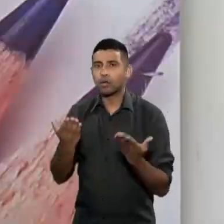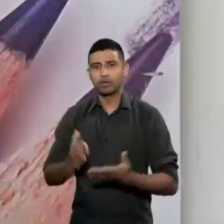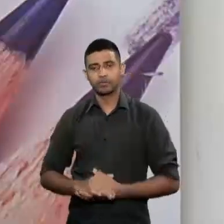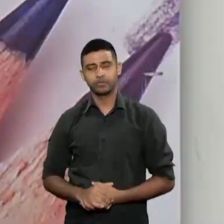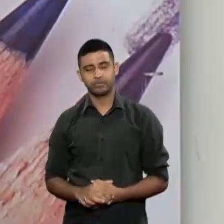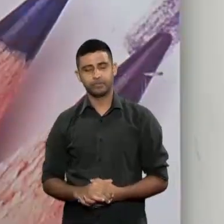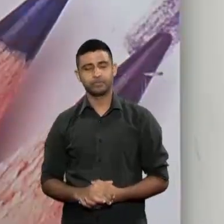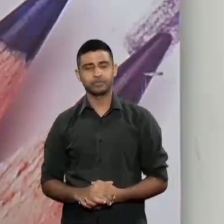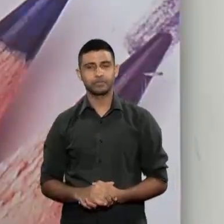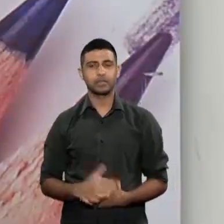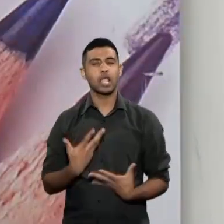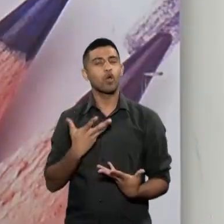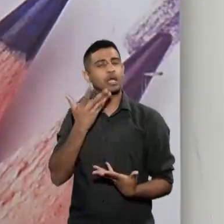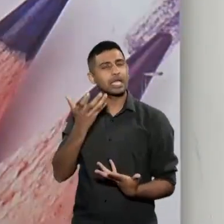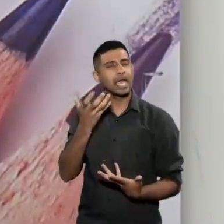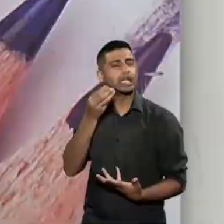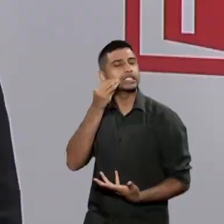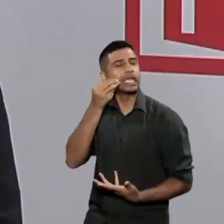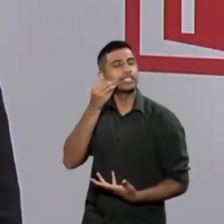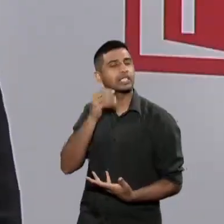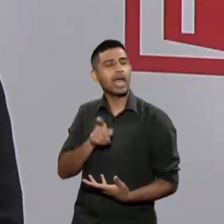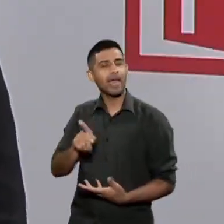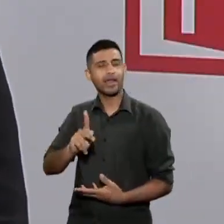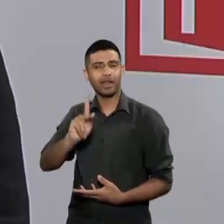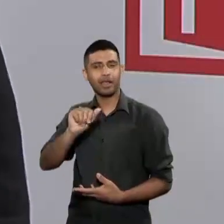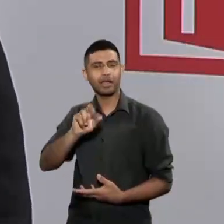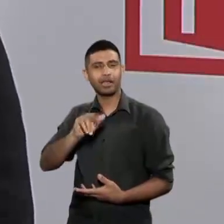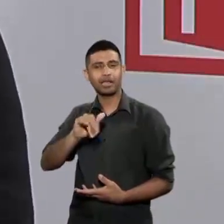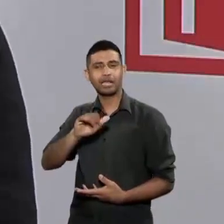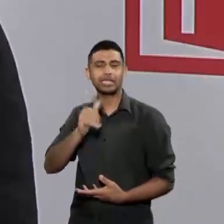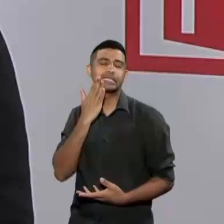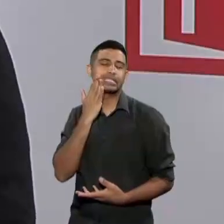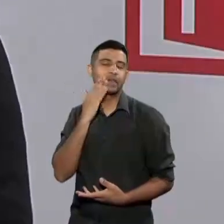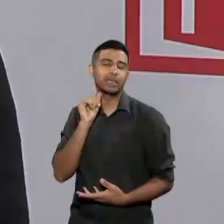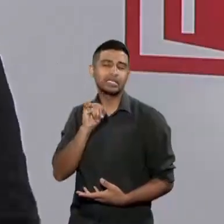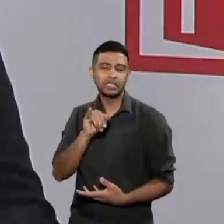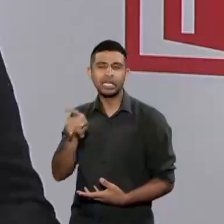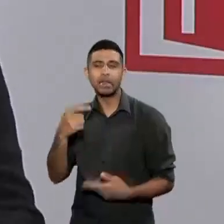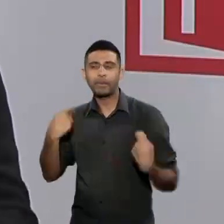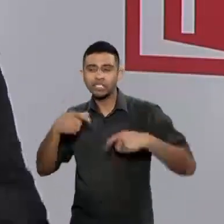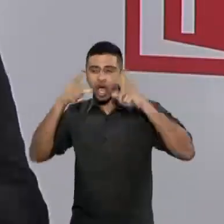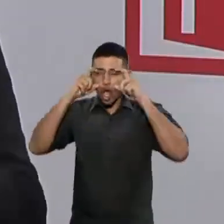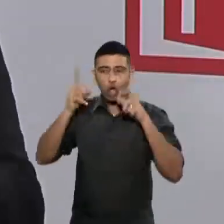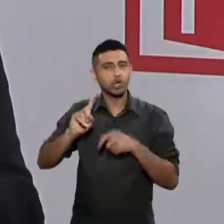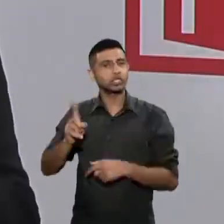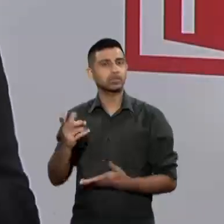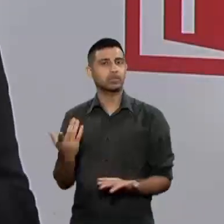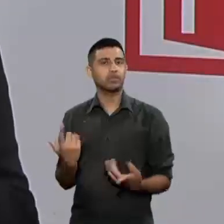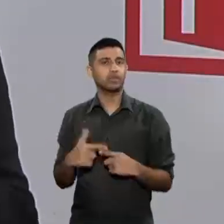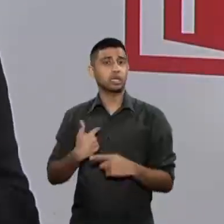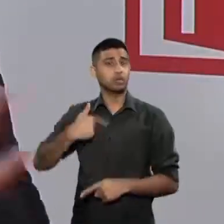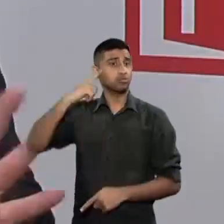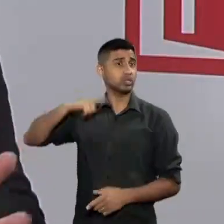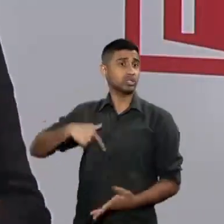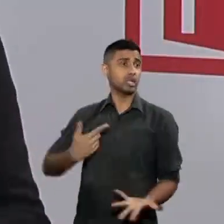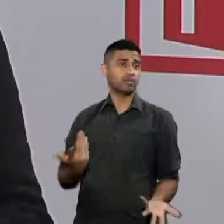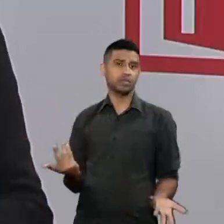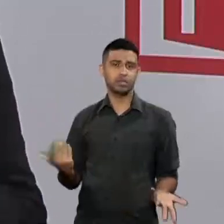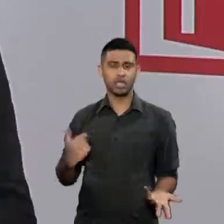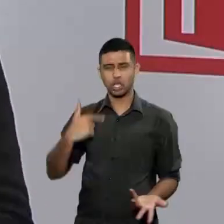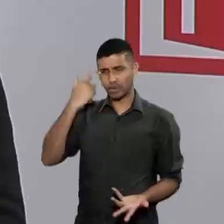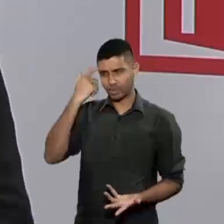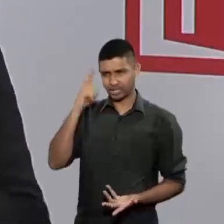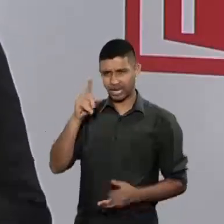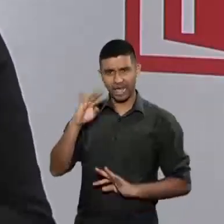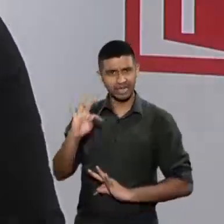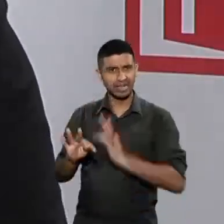isso, disponíveis... E aí eu pensei assim, eu quero fazer testes com a Karina pra saber se realmente vai ser preciso o uso do óculos, porque como eu desconhecia, eu pensava assim,